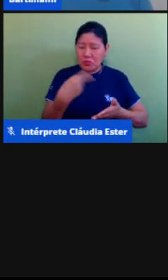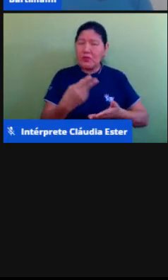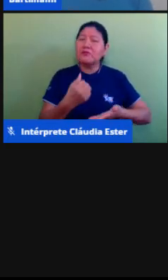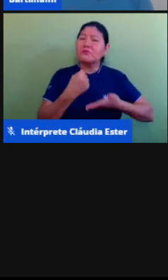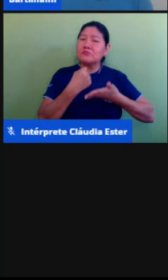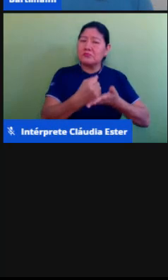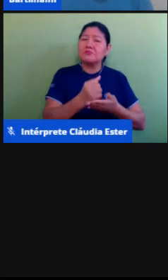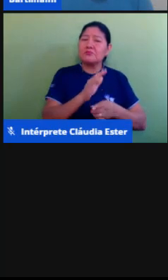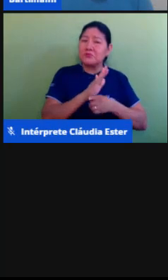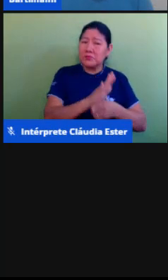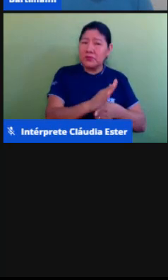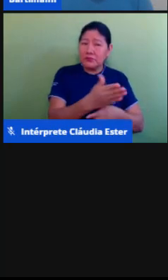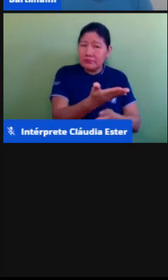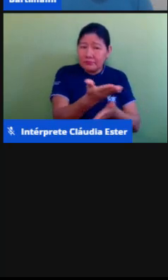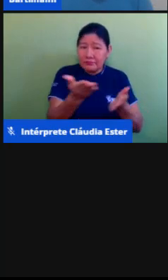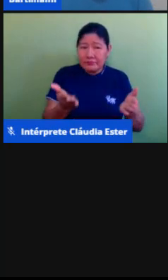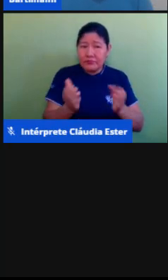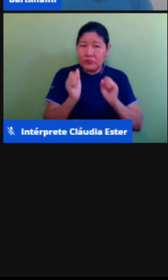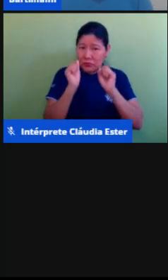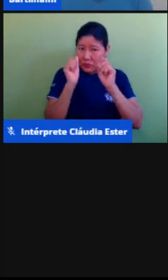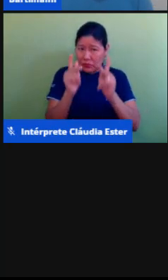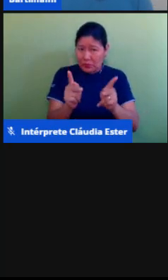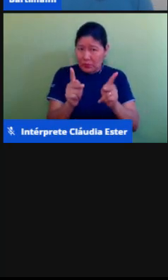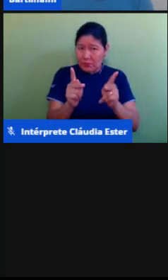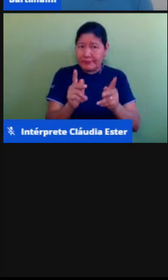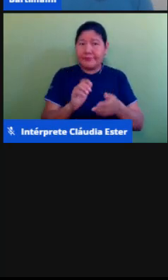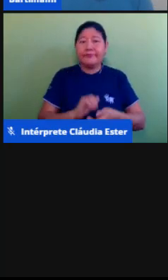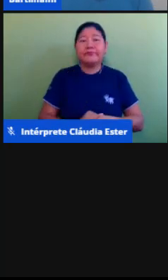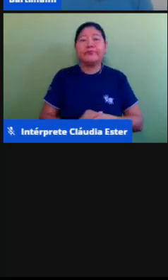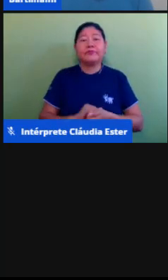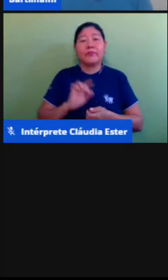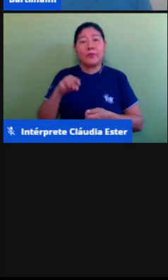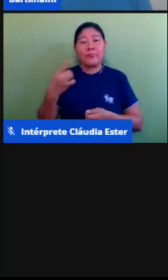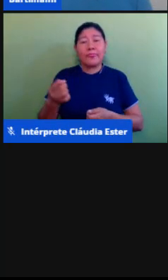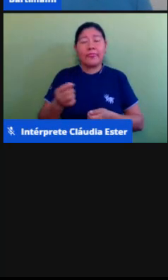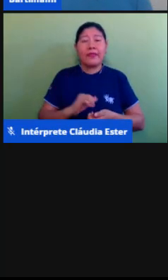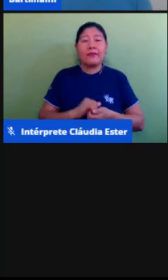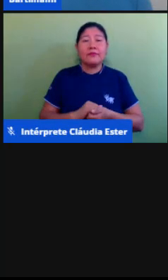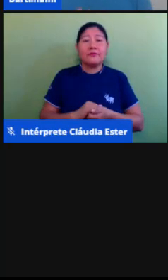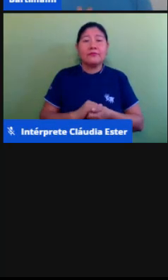ajudar vocês no que for preciso, tá? Pode passar o slide.